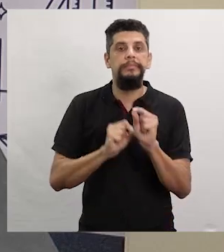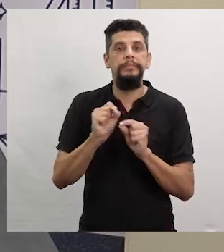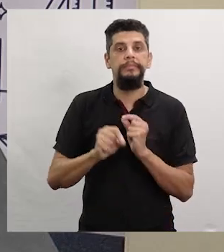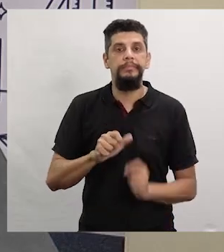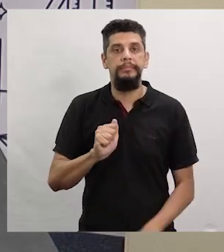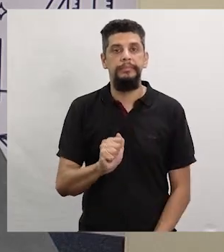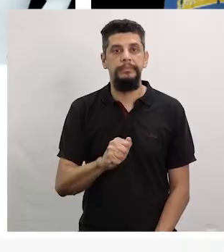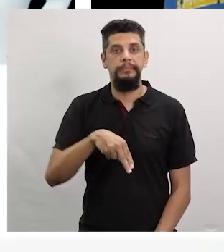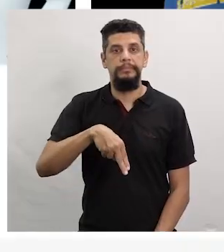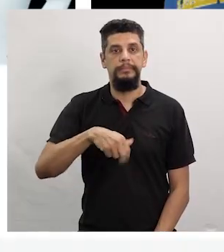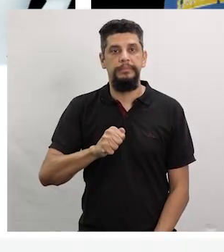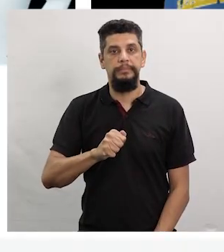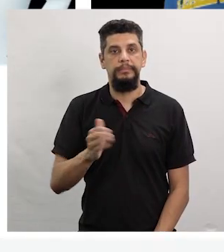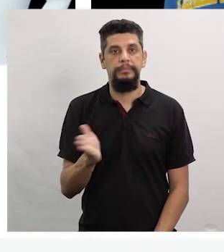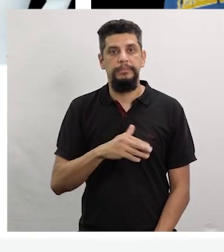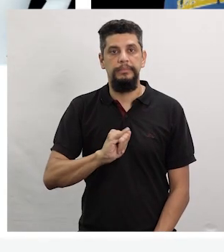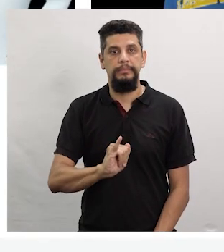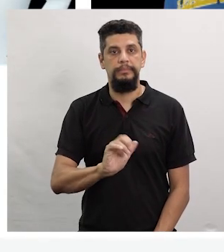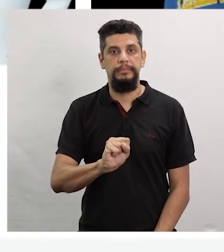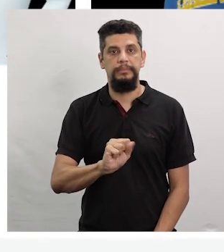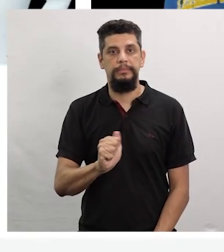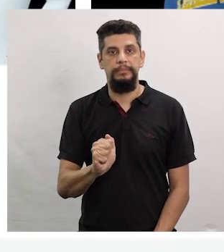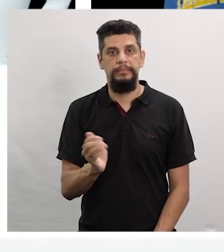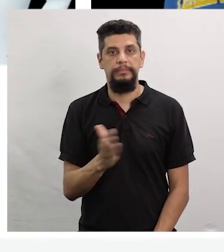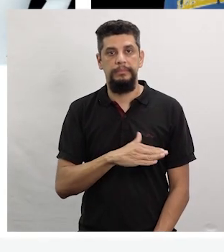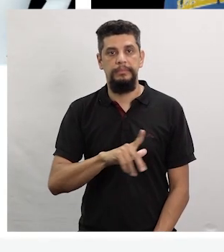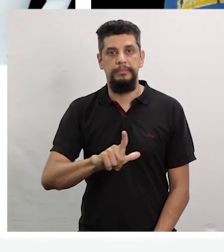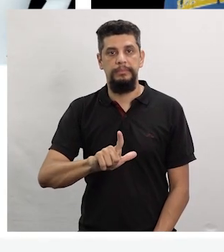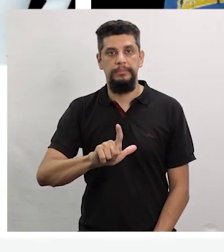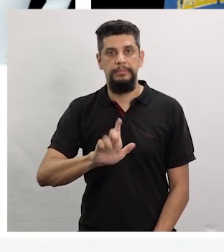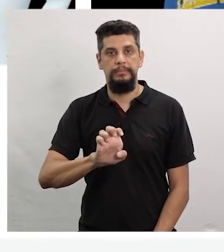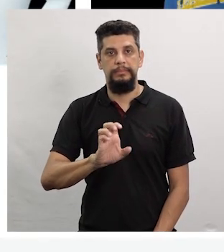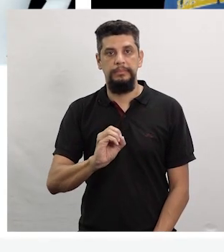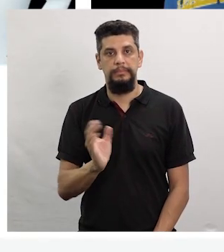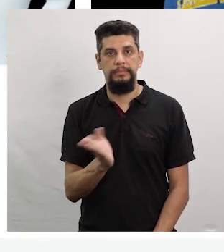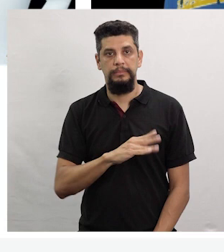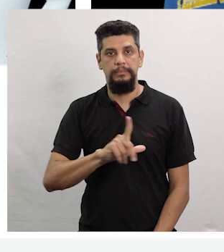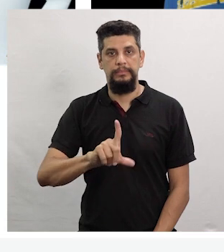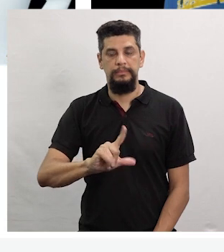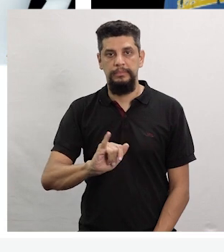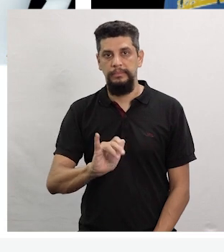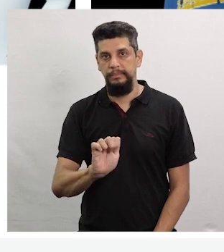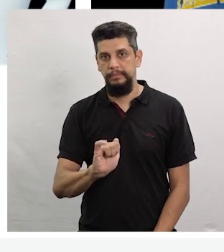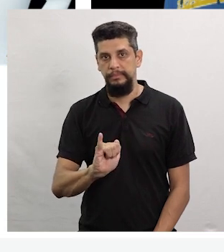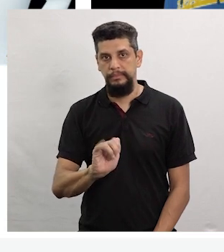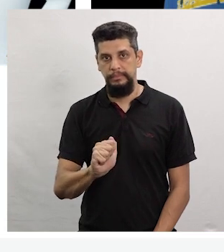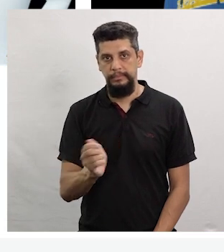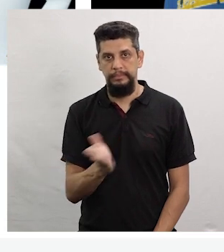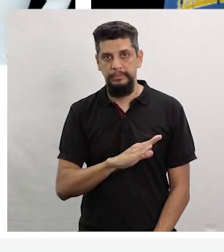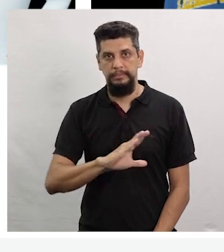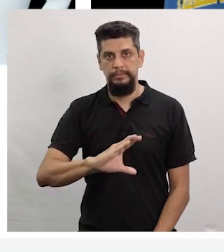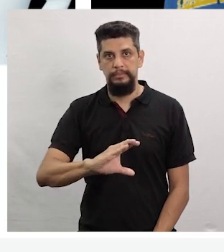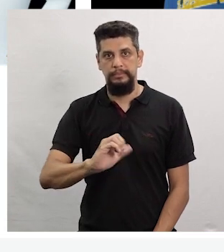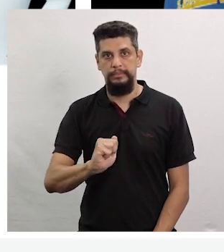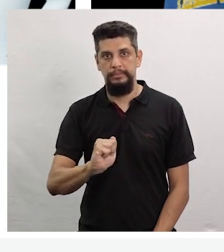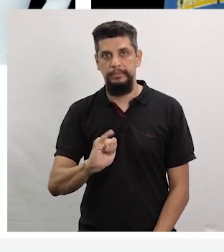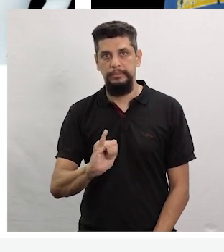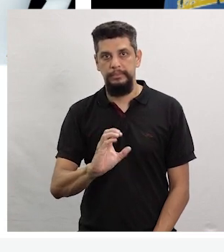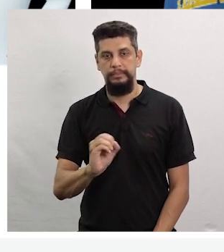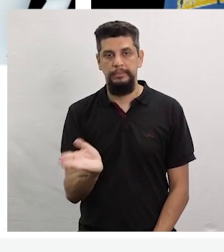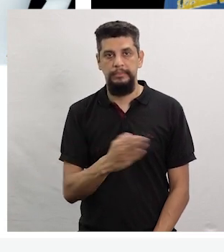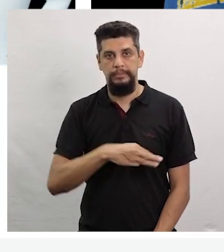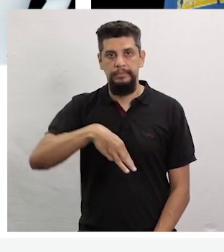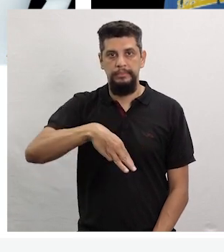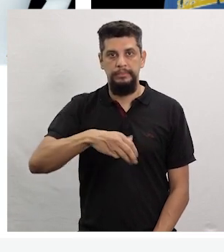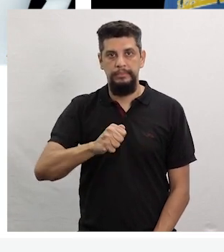eles a Ana a Isa o Léo a Lia o Caio e o Max